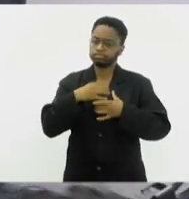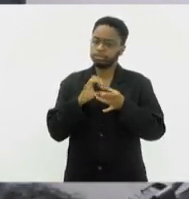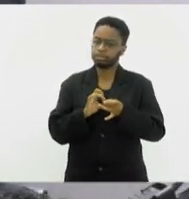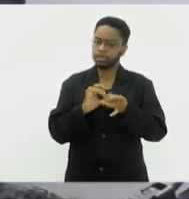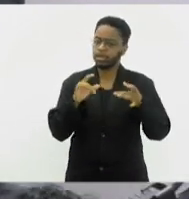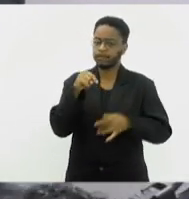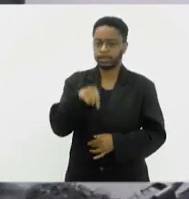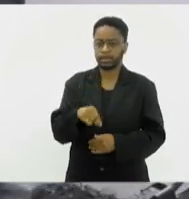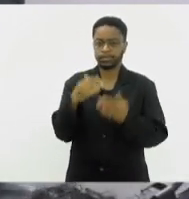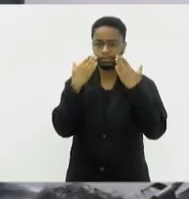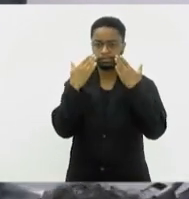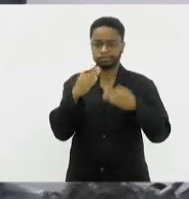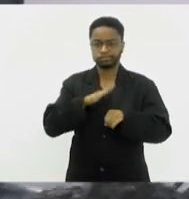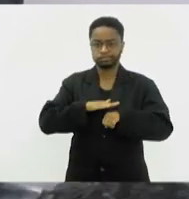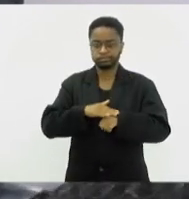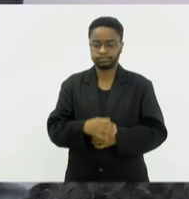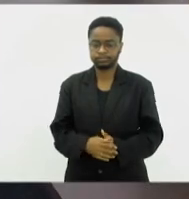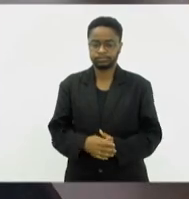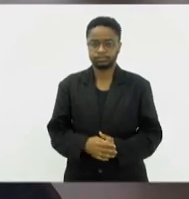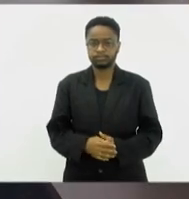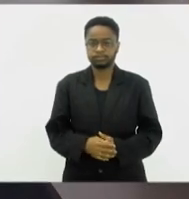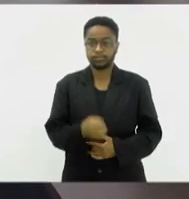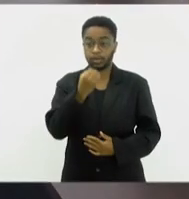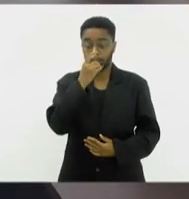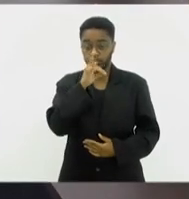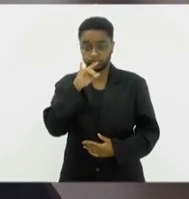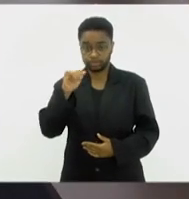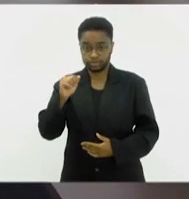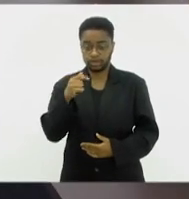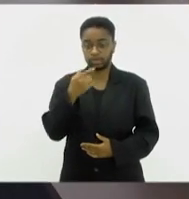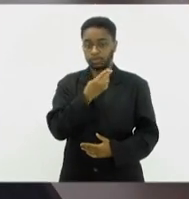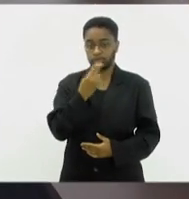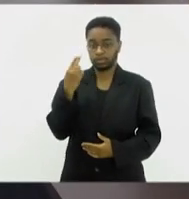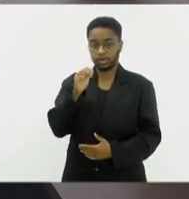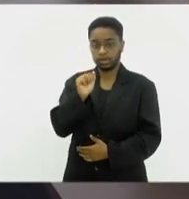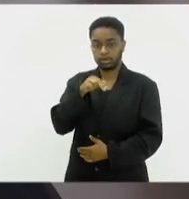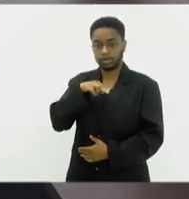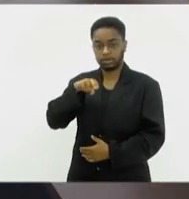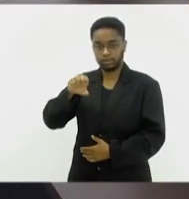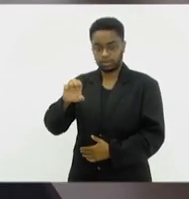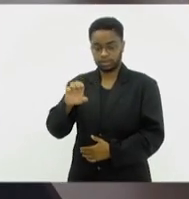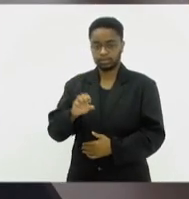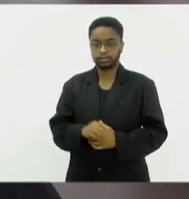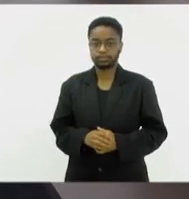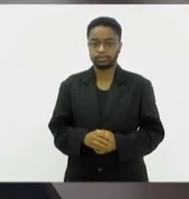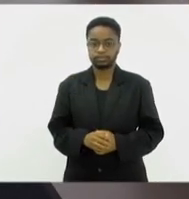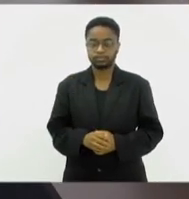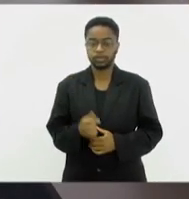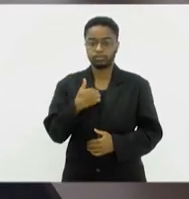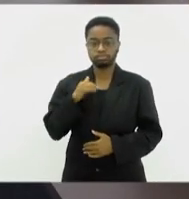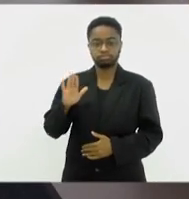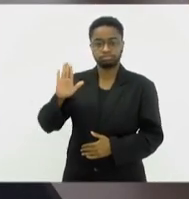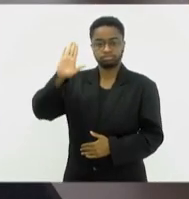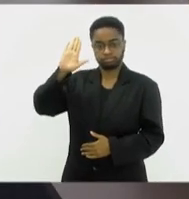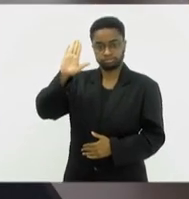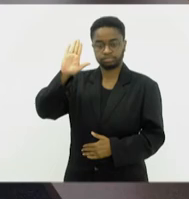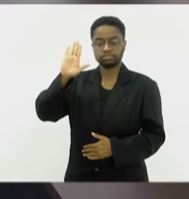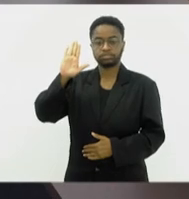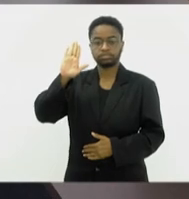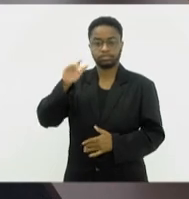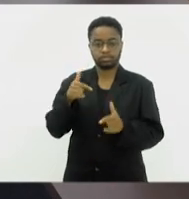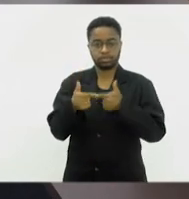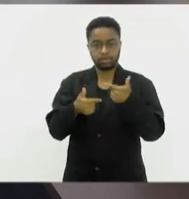se apresente. Bom dia, meu nome é Anne. Me candidatei ao mecanismo